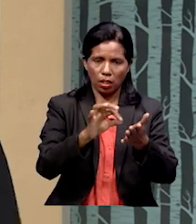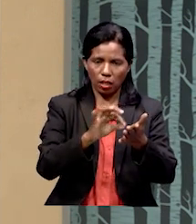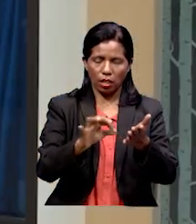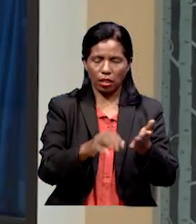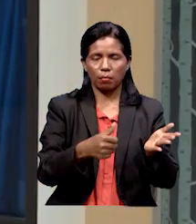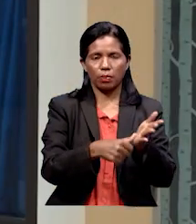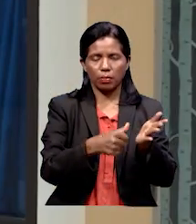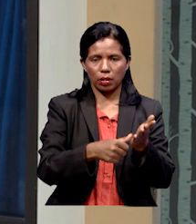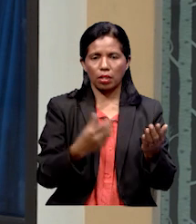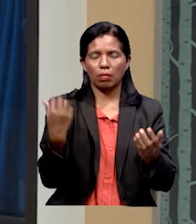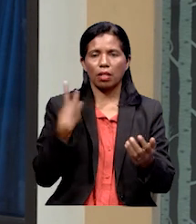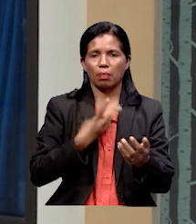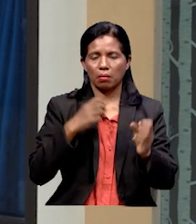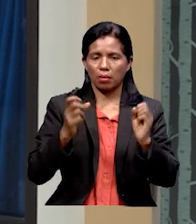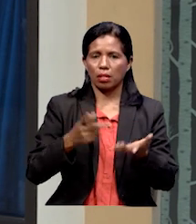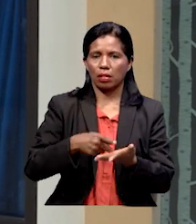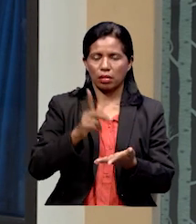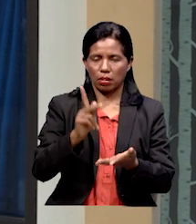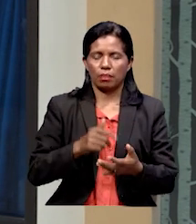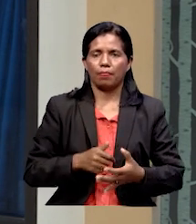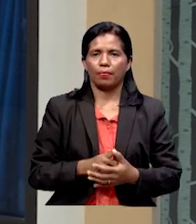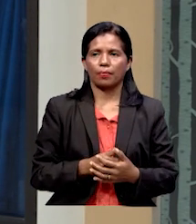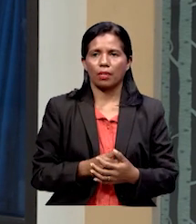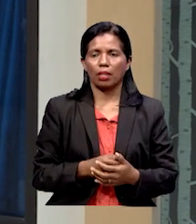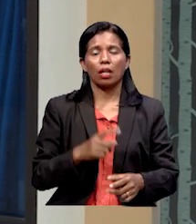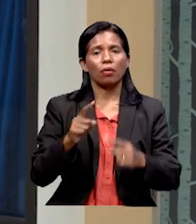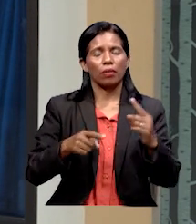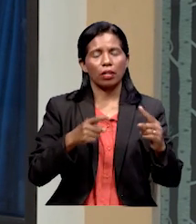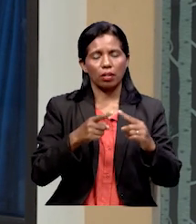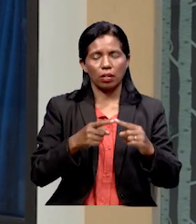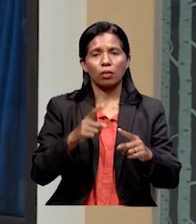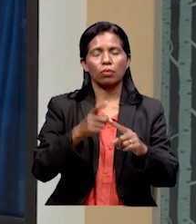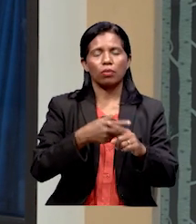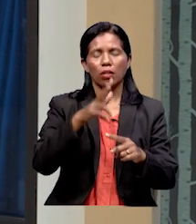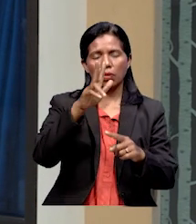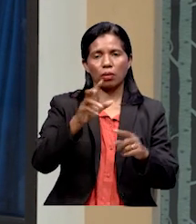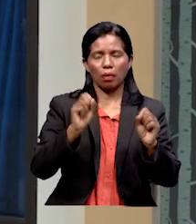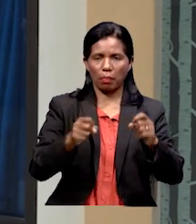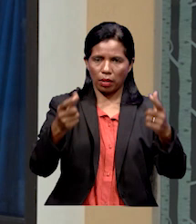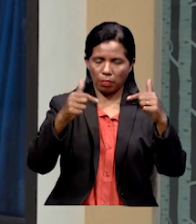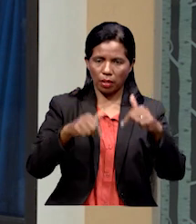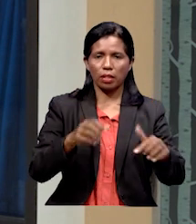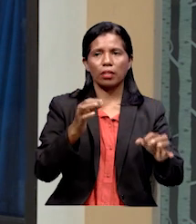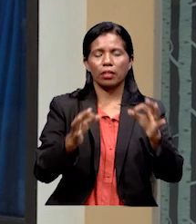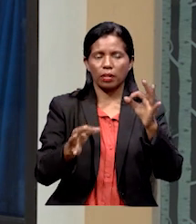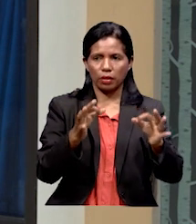prosesnya. Anterior, bayi hira pidi do belmai, fulan tu belmai mas kuando be